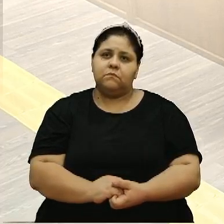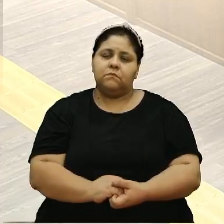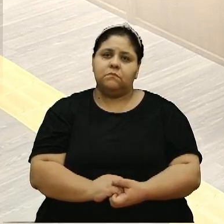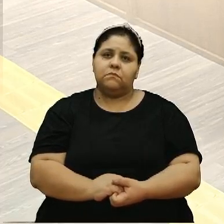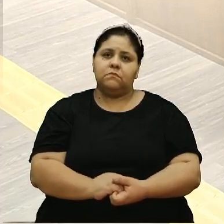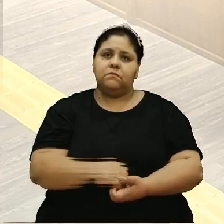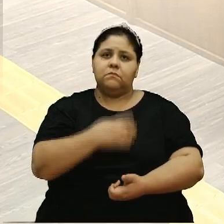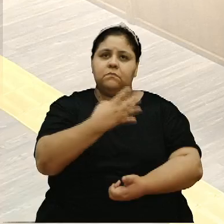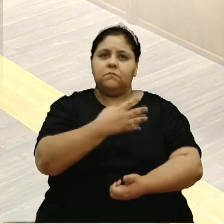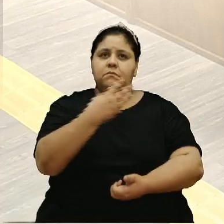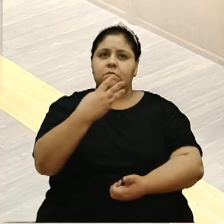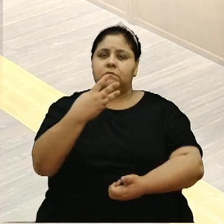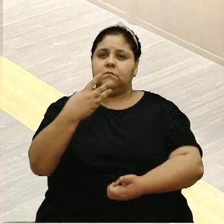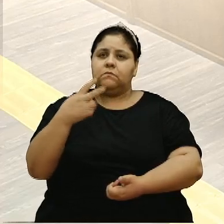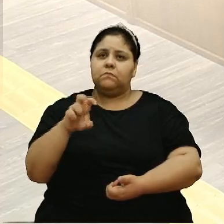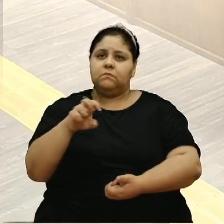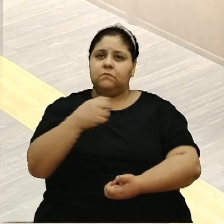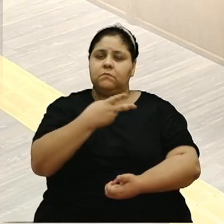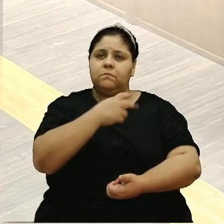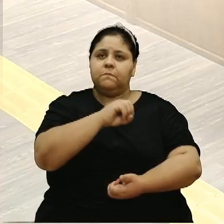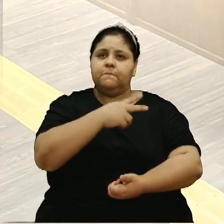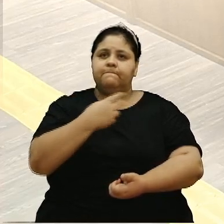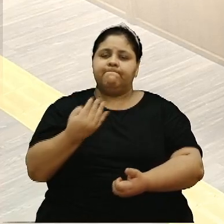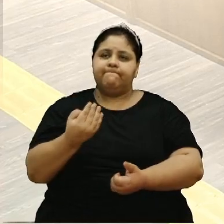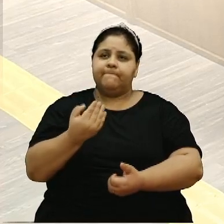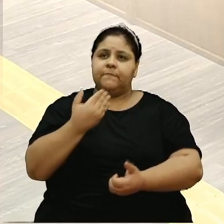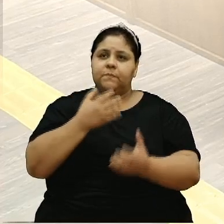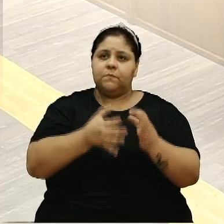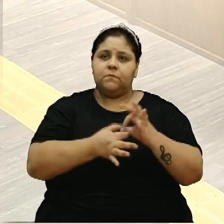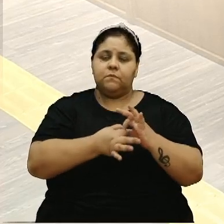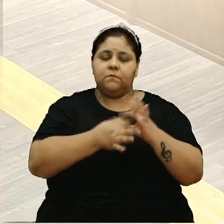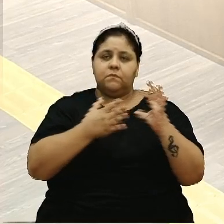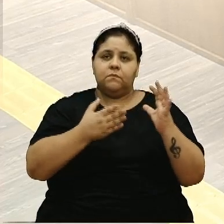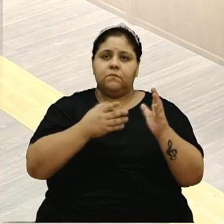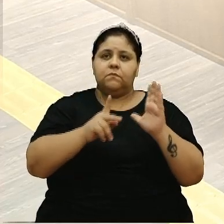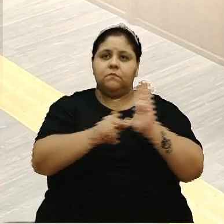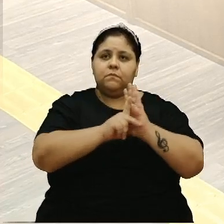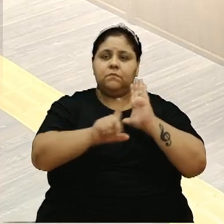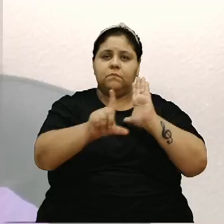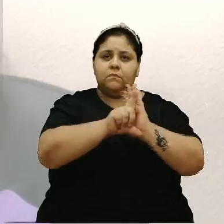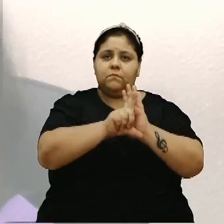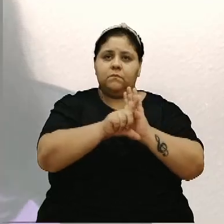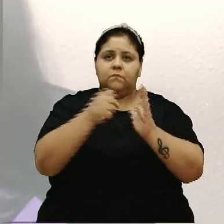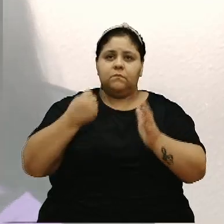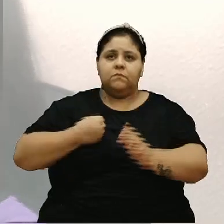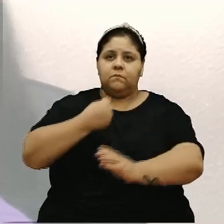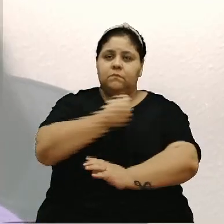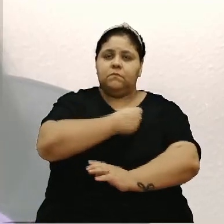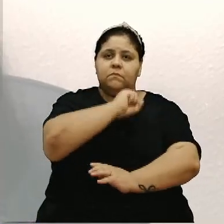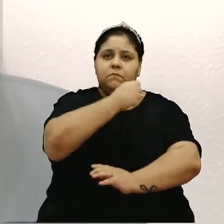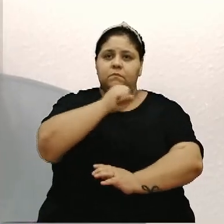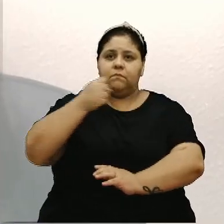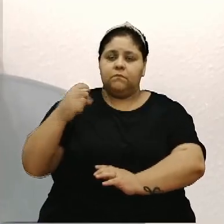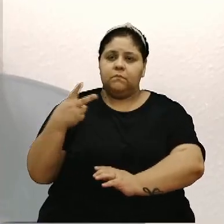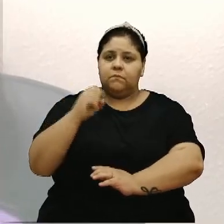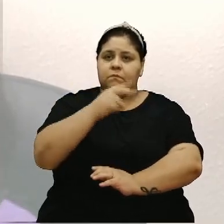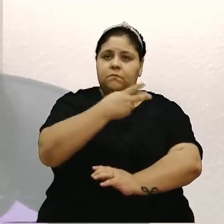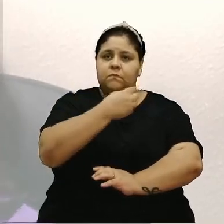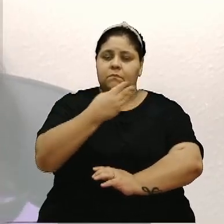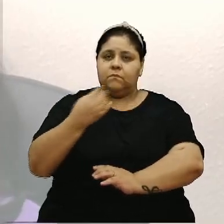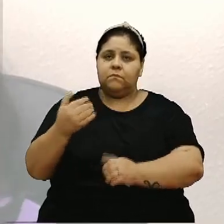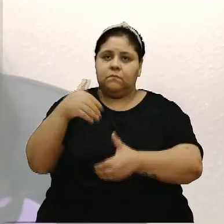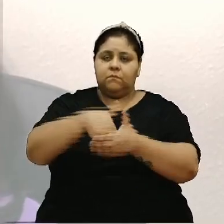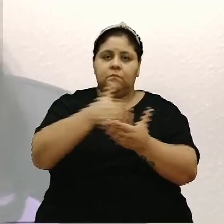Parecer 435 de 2024. Favorável. Parecer é favorável ao projeto de lei número 82/2024, contido